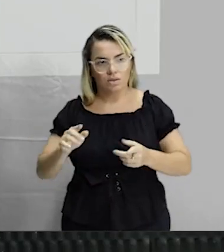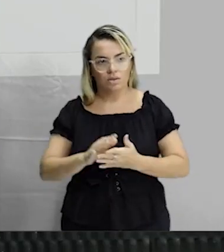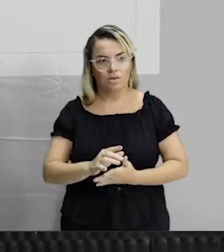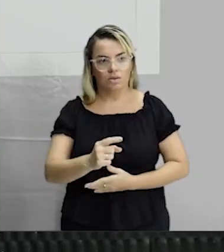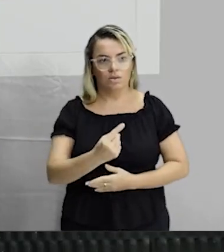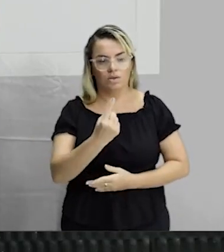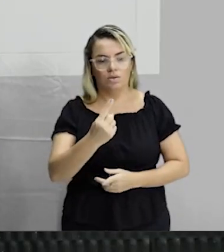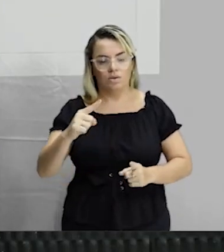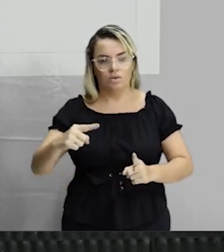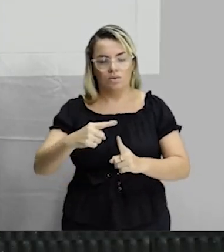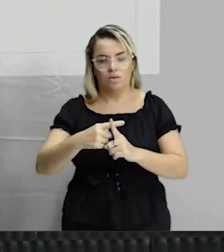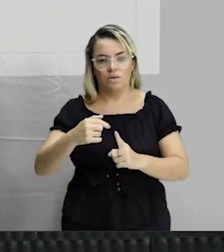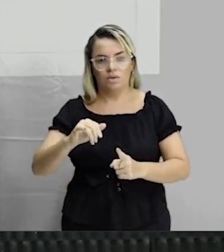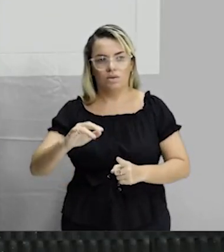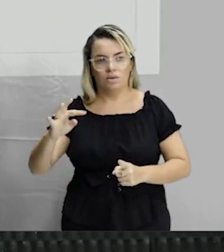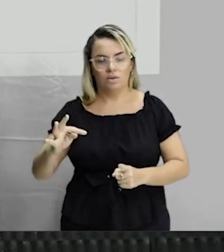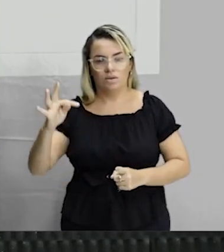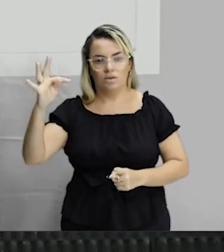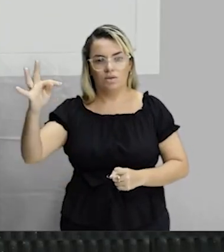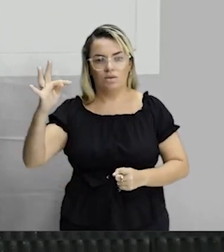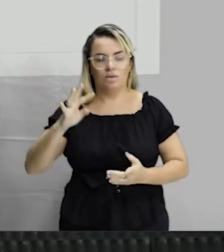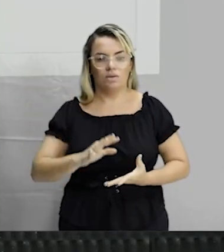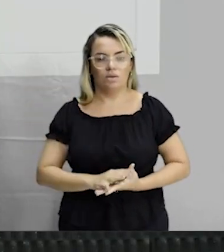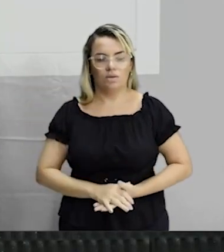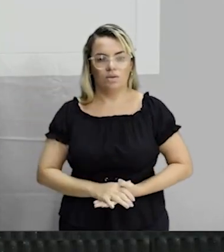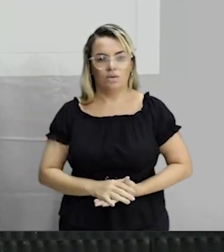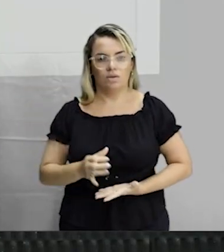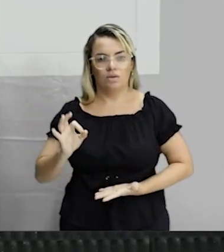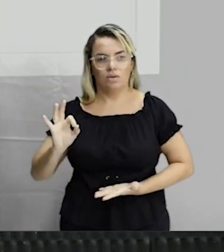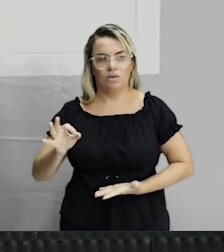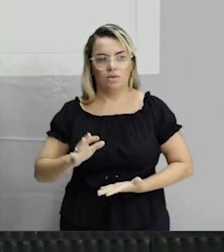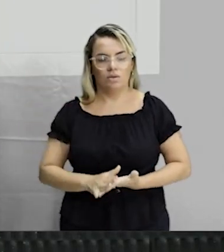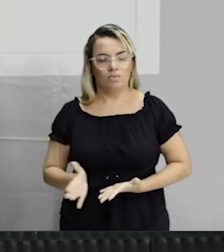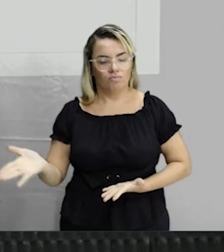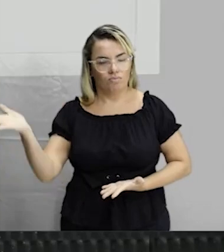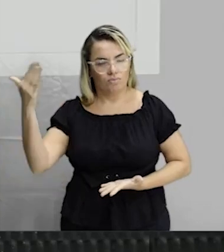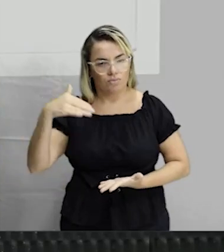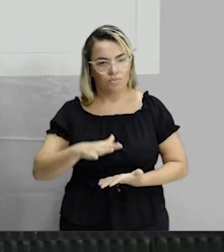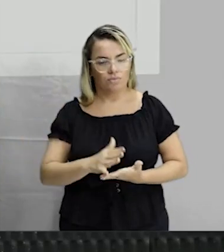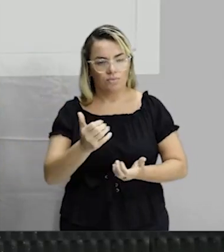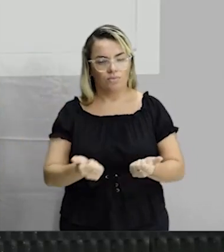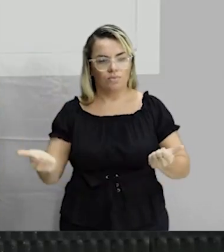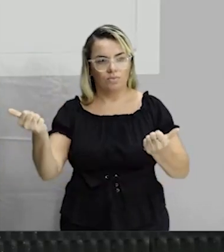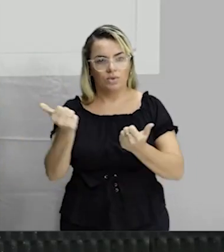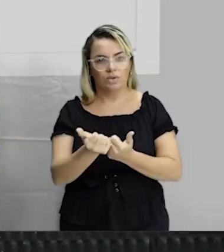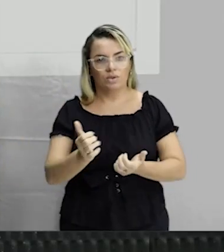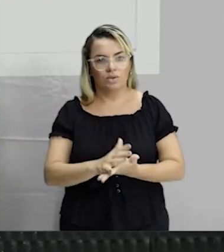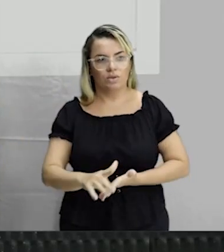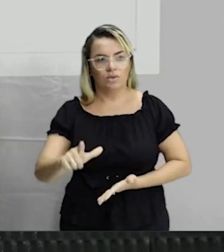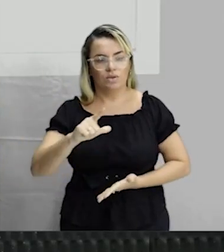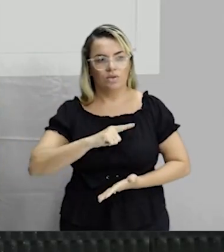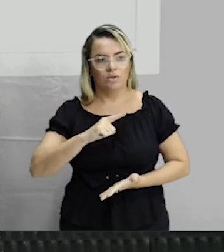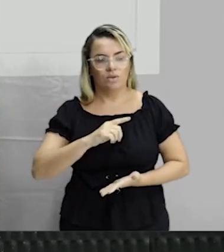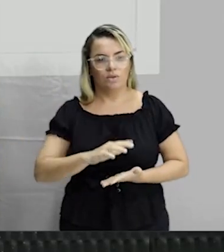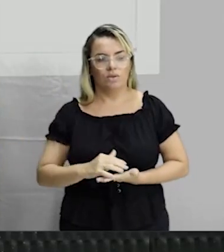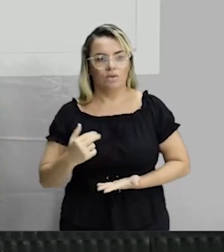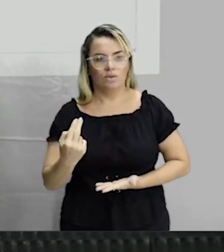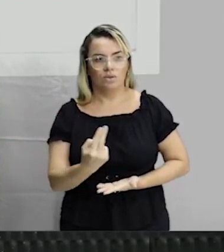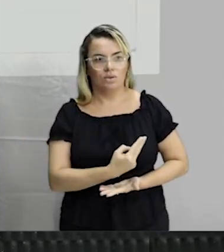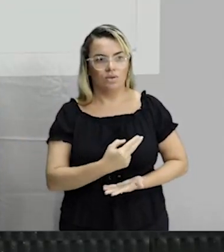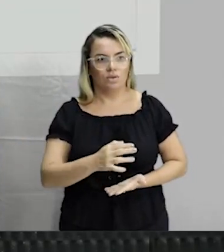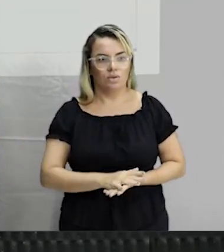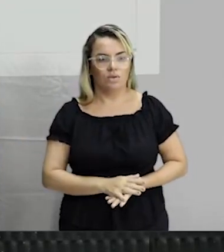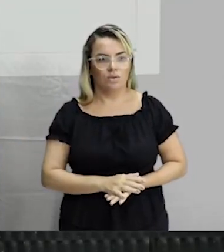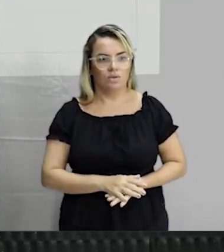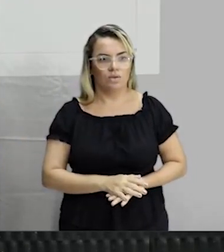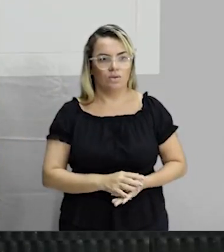T, certo? Então vamos lá, vamos substituir o que eu tenho, né? O que nós temos aí é o